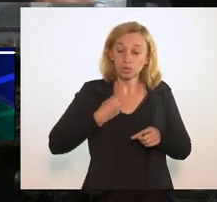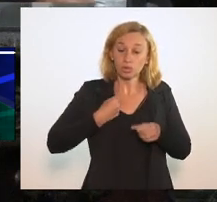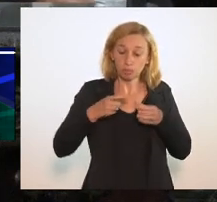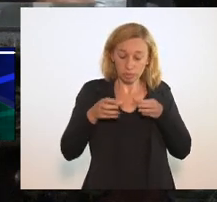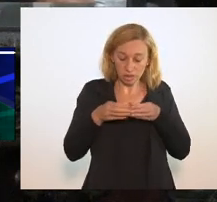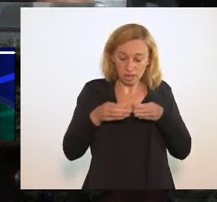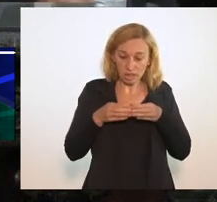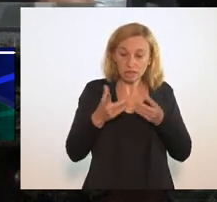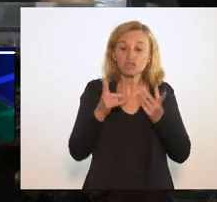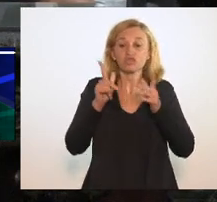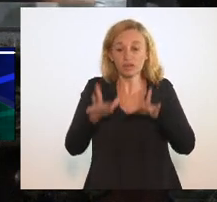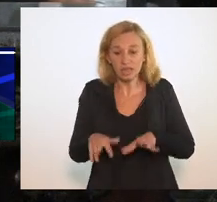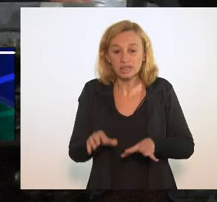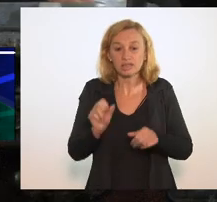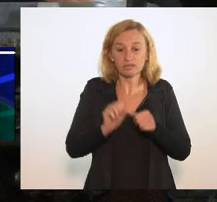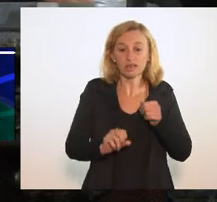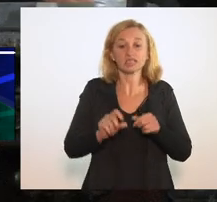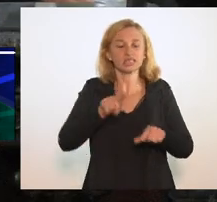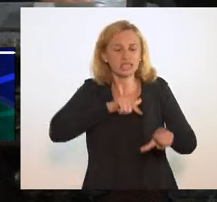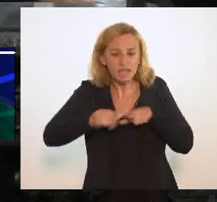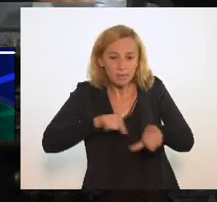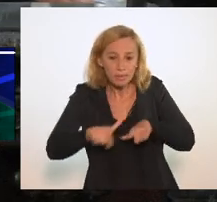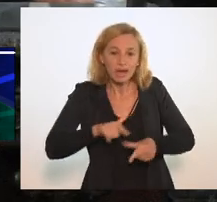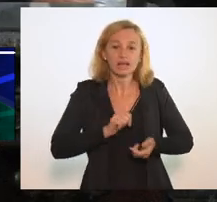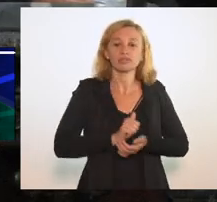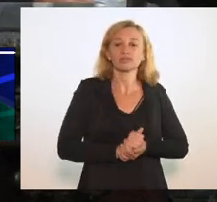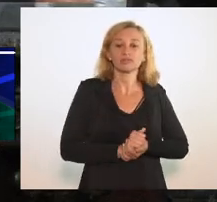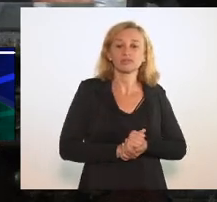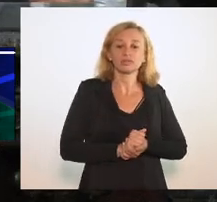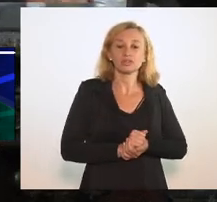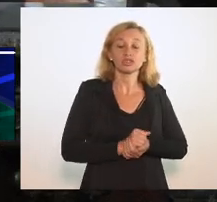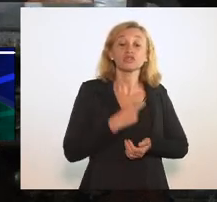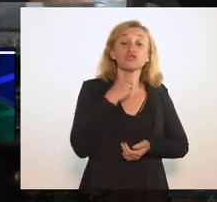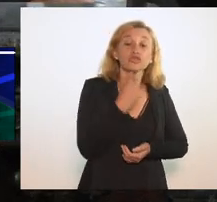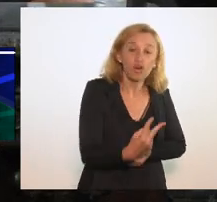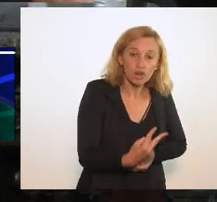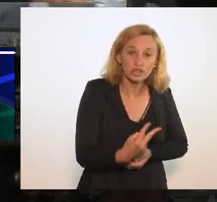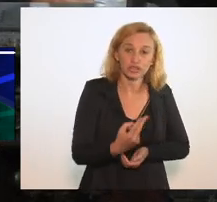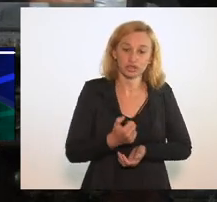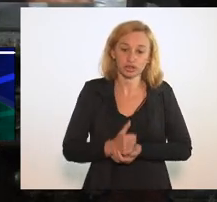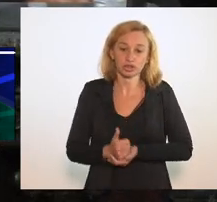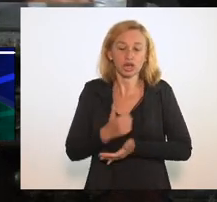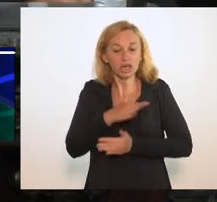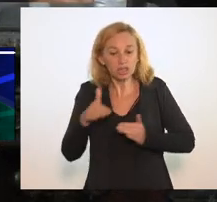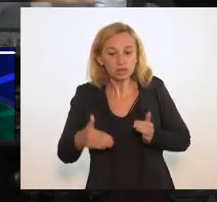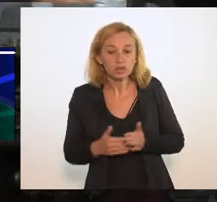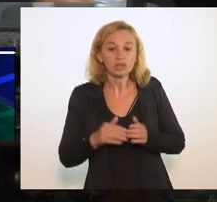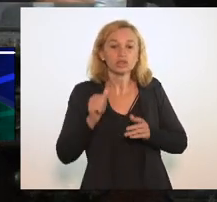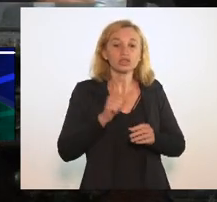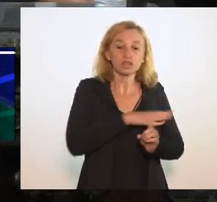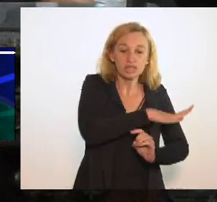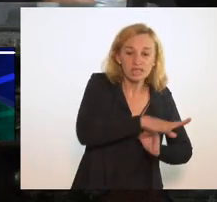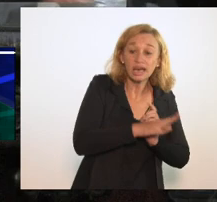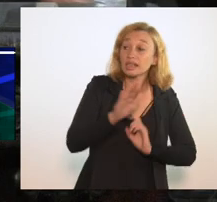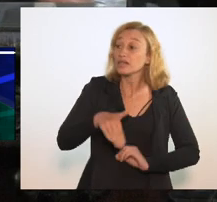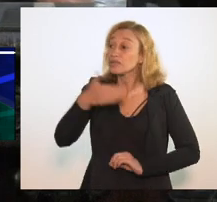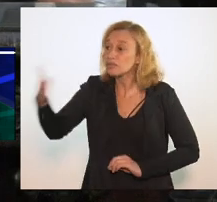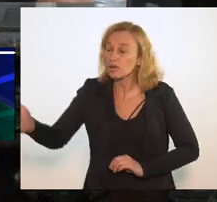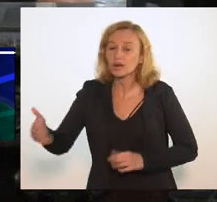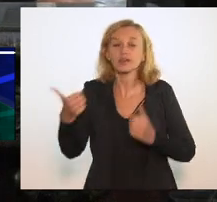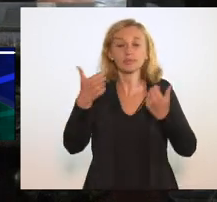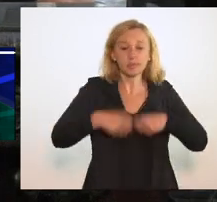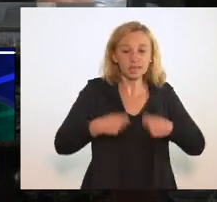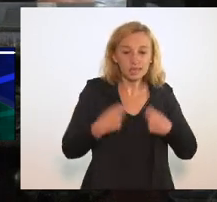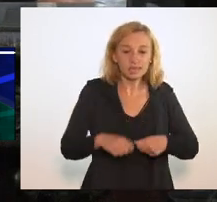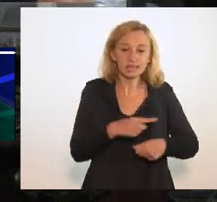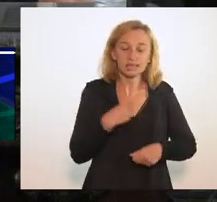diferença. Minorias que trabalham, minorias que dão voz a toda uma sociedade lá fora e que precisa